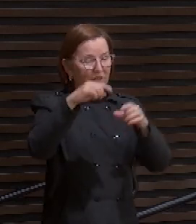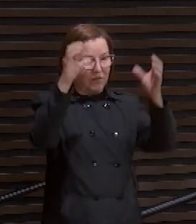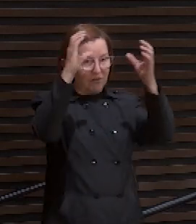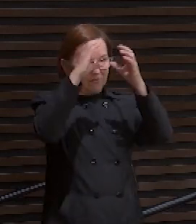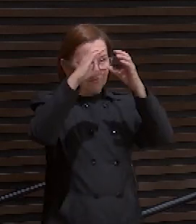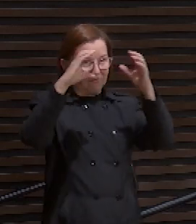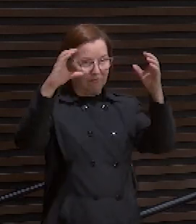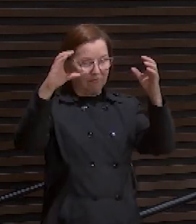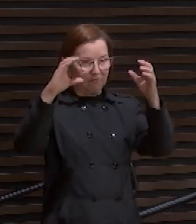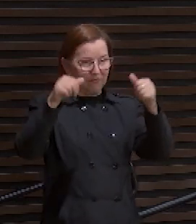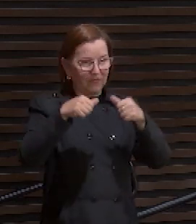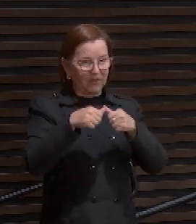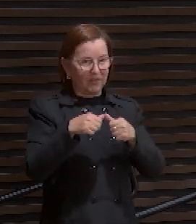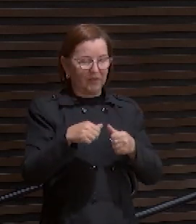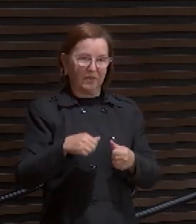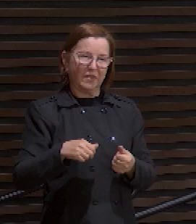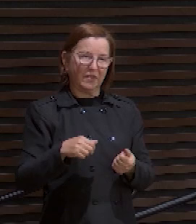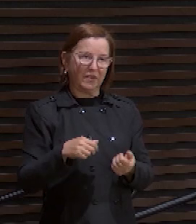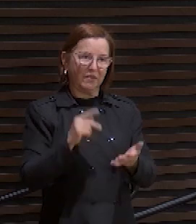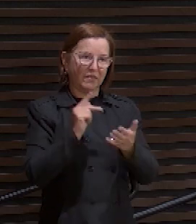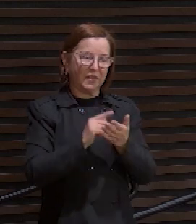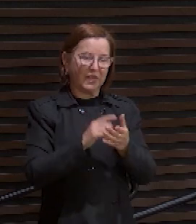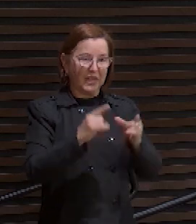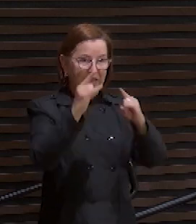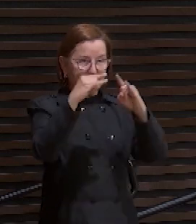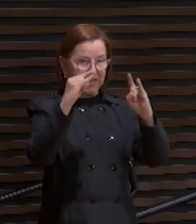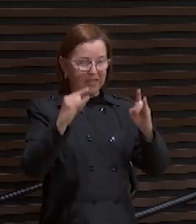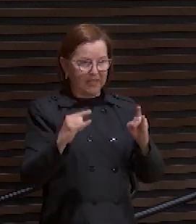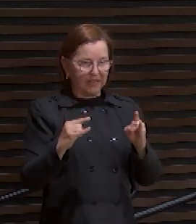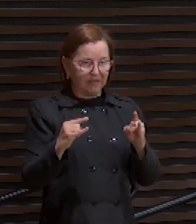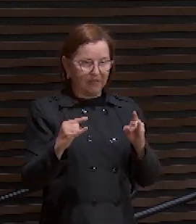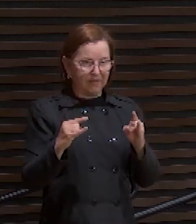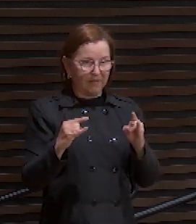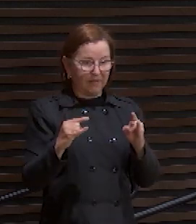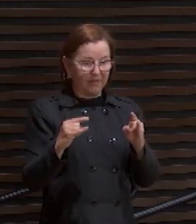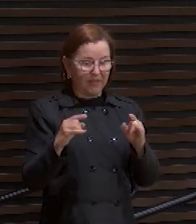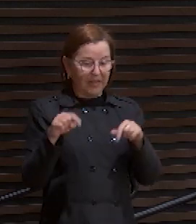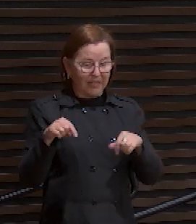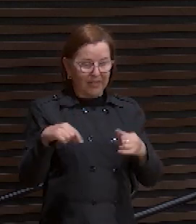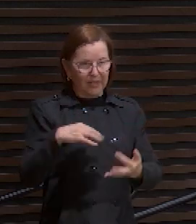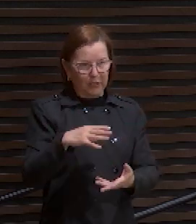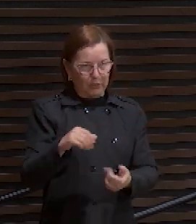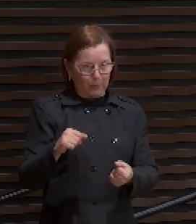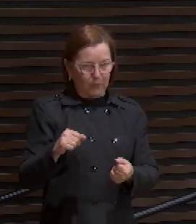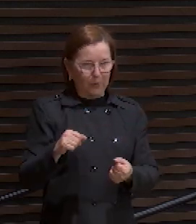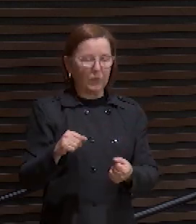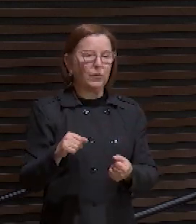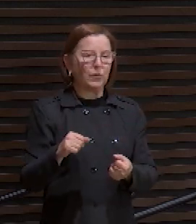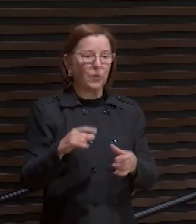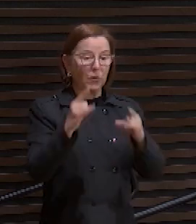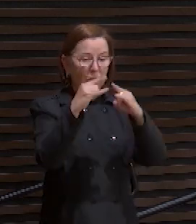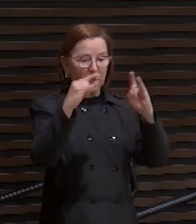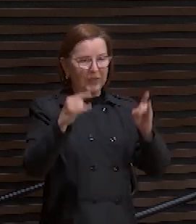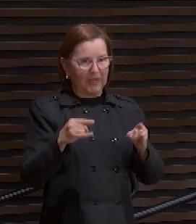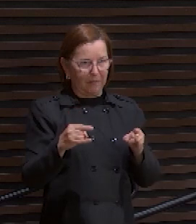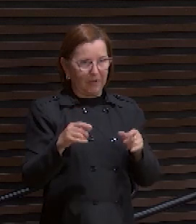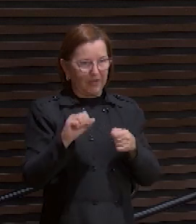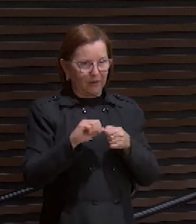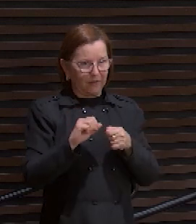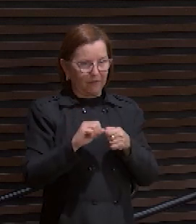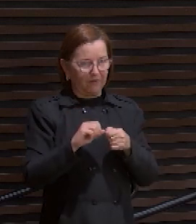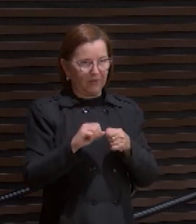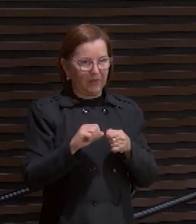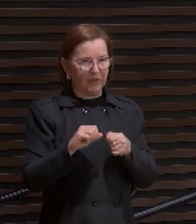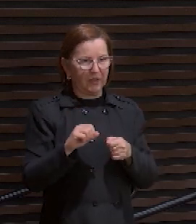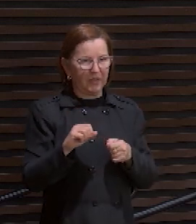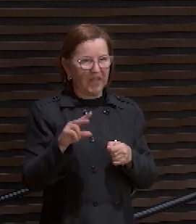Esta é a verdadeira tenda, da qual o tabernáculo terrestre era uma cópia e uma representação. O